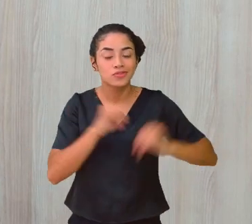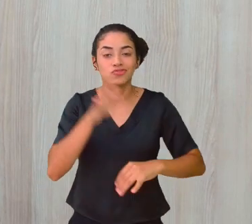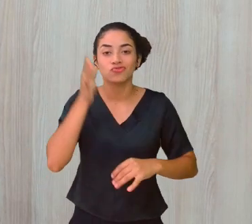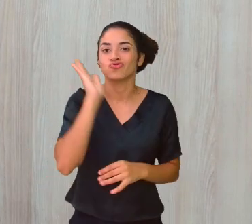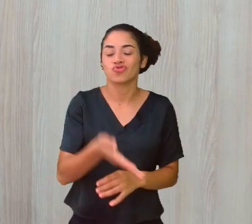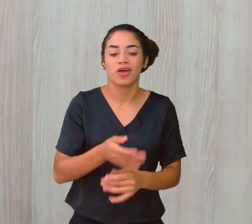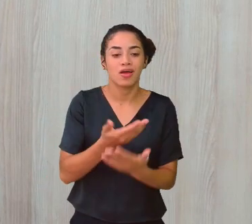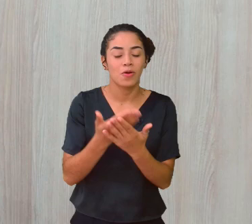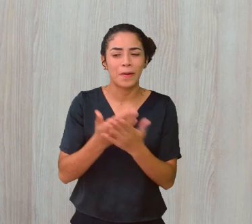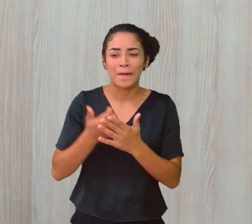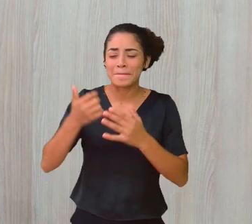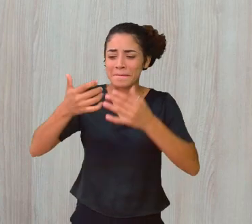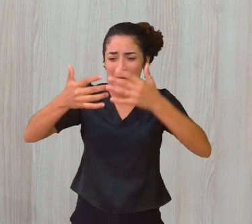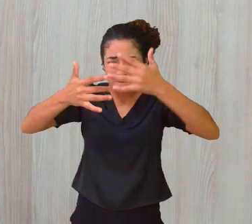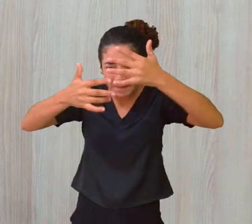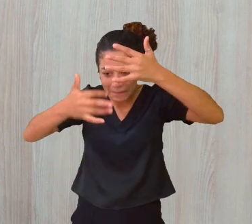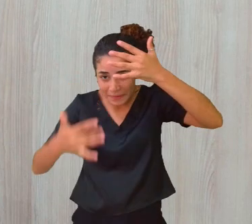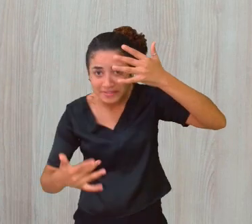a reportagem, ela